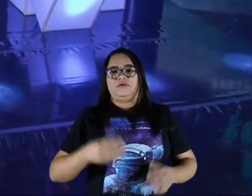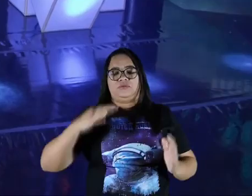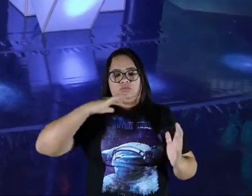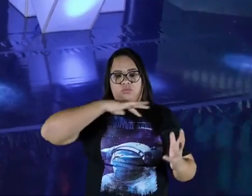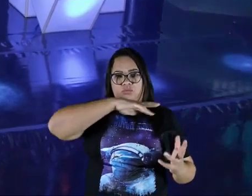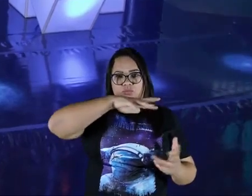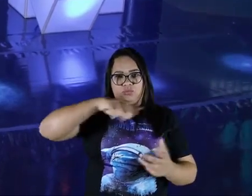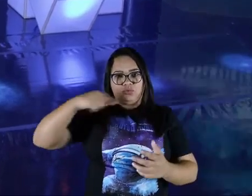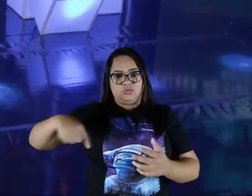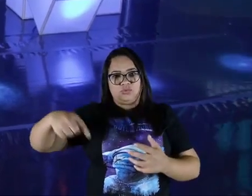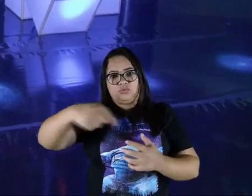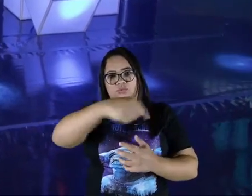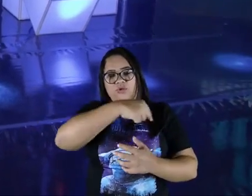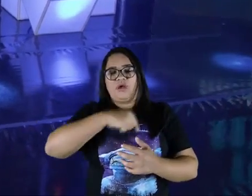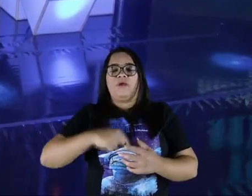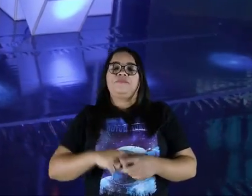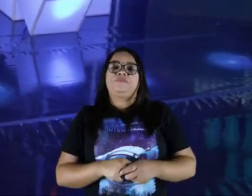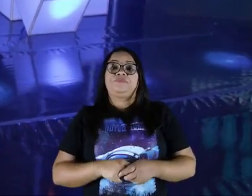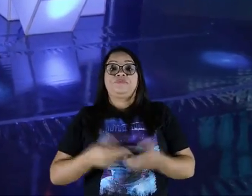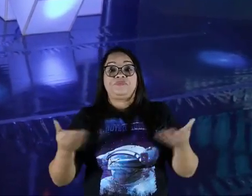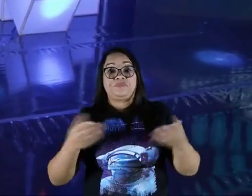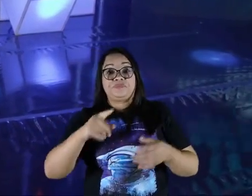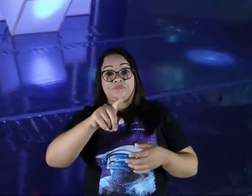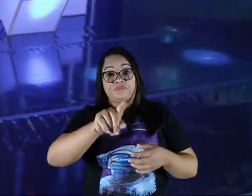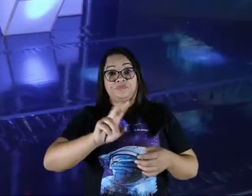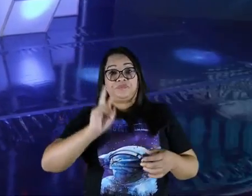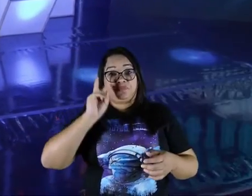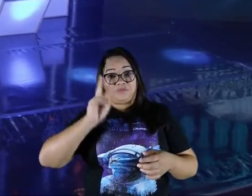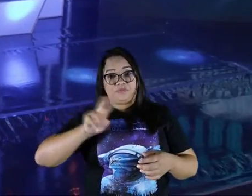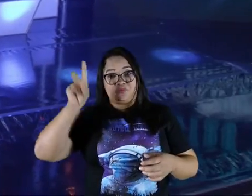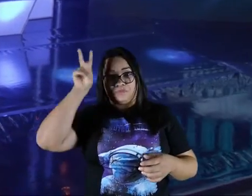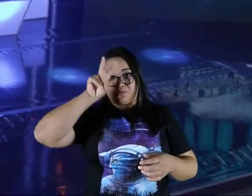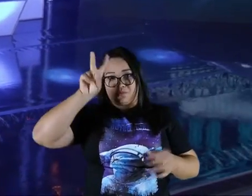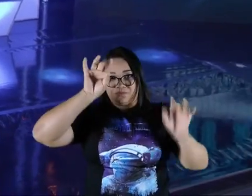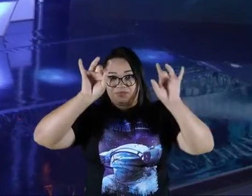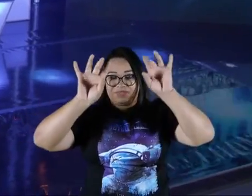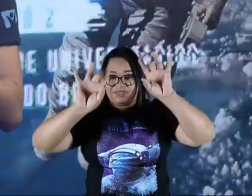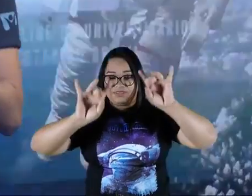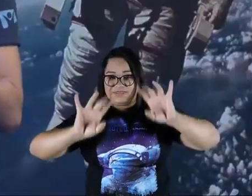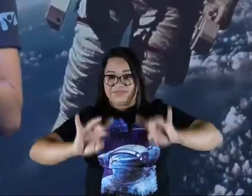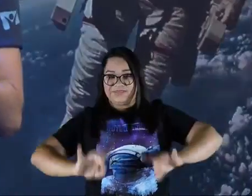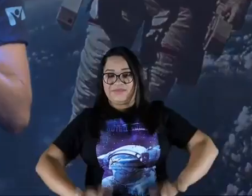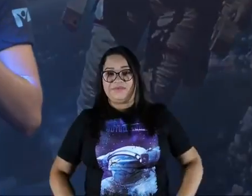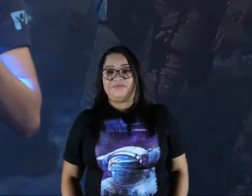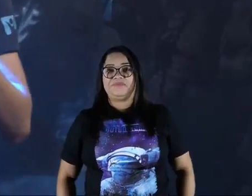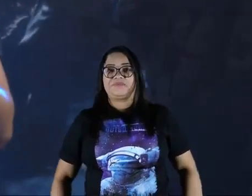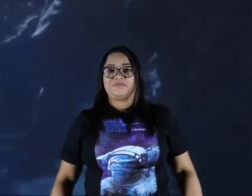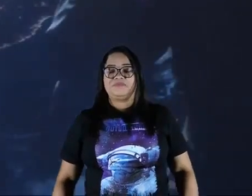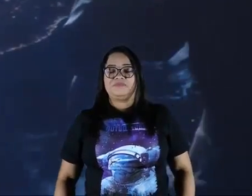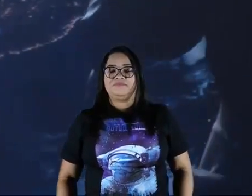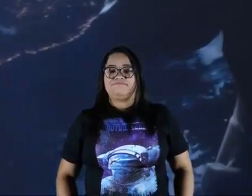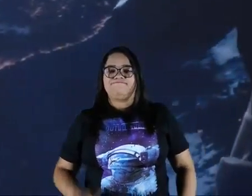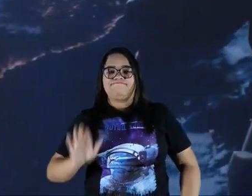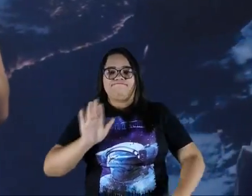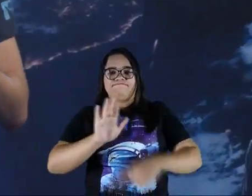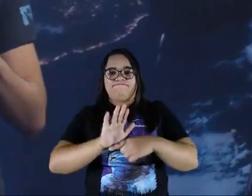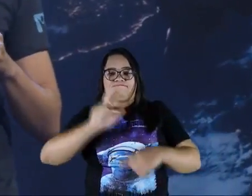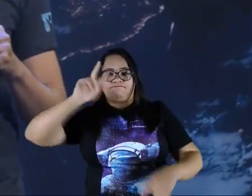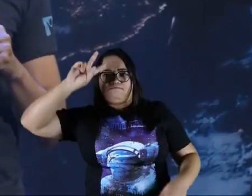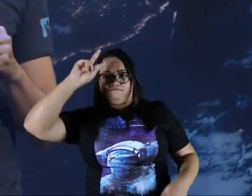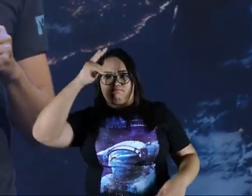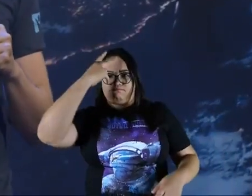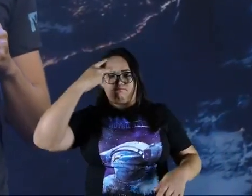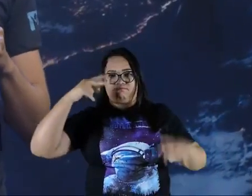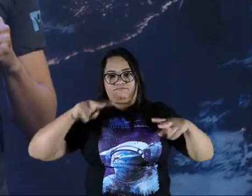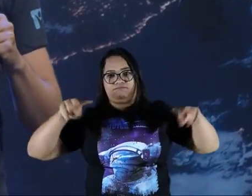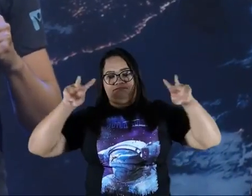mundo. E agora nós queremos que você assista uma história especial, um vídeo que vai transformar a sua visão,